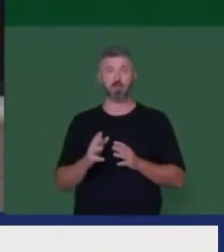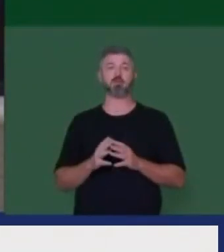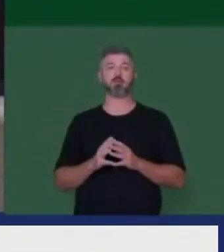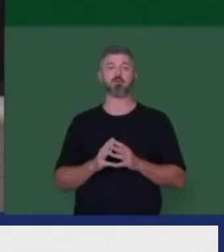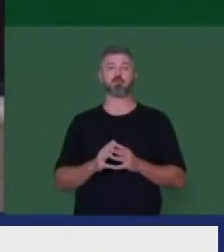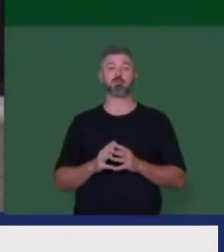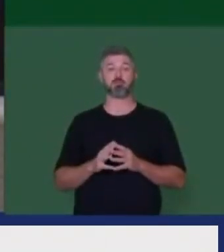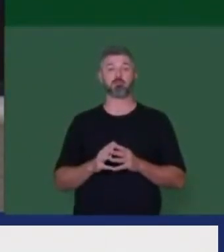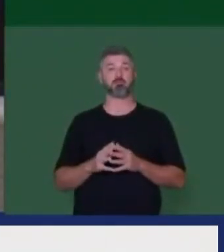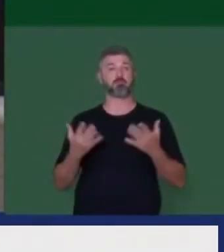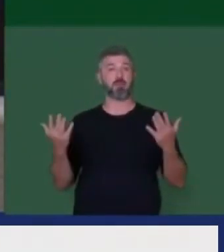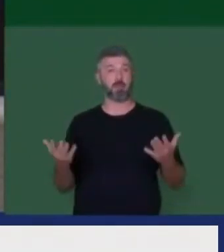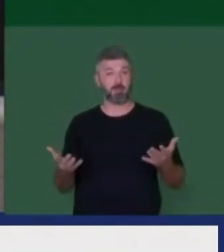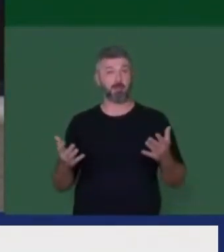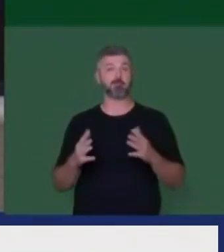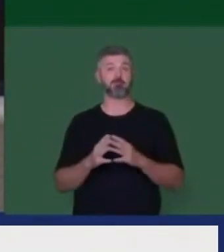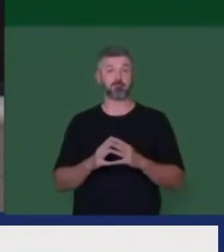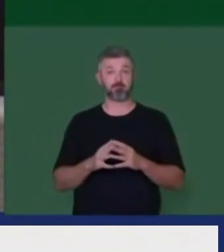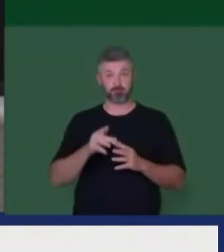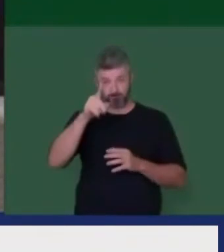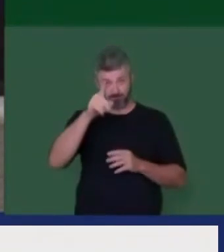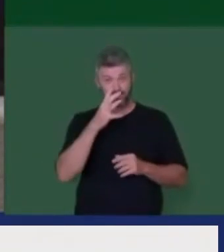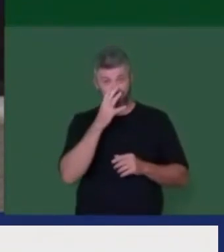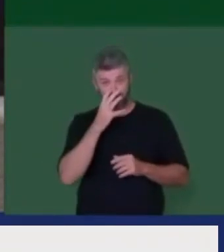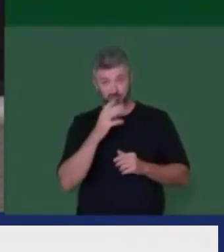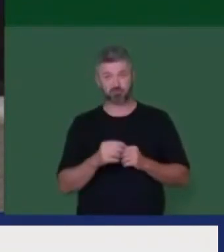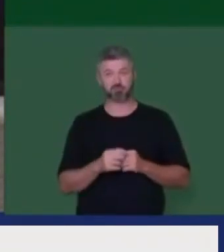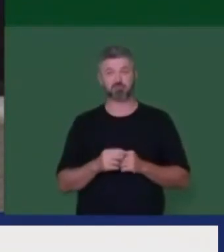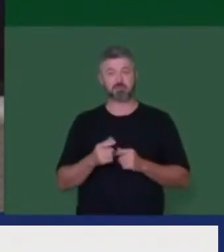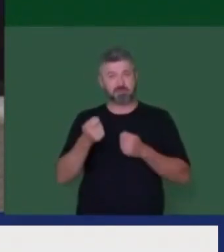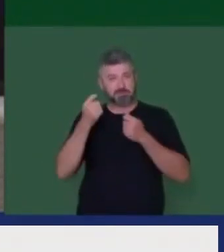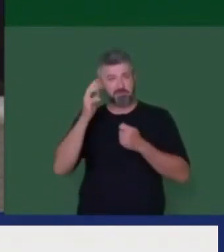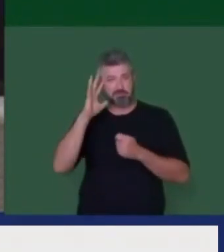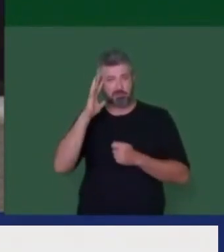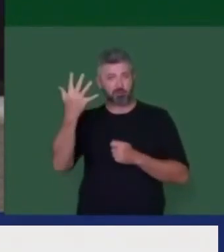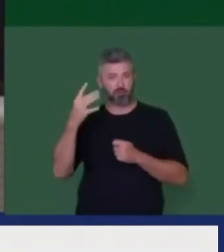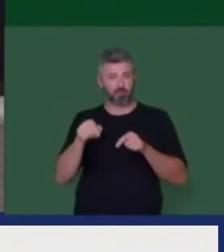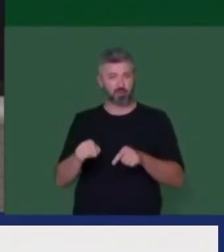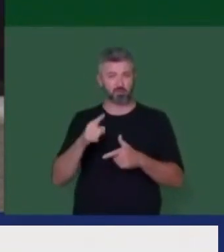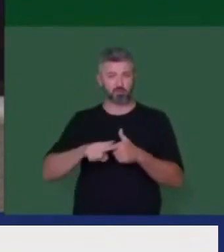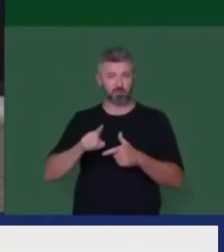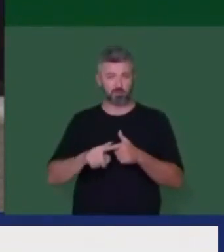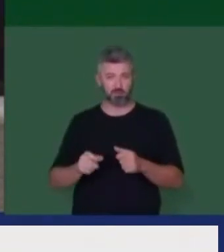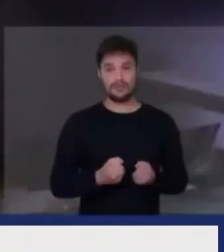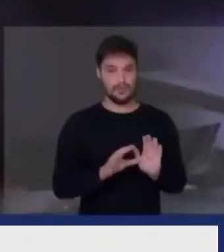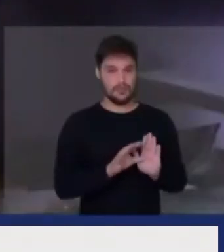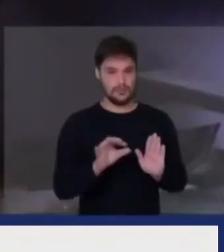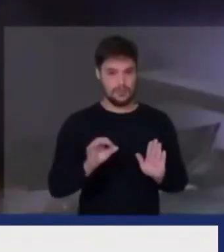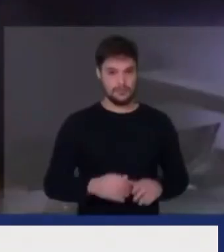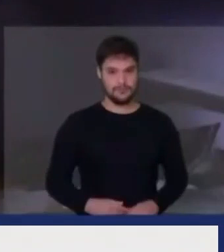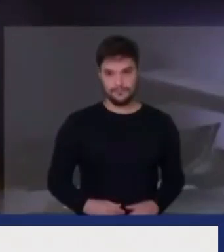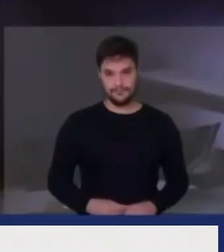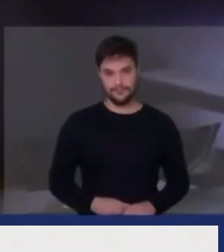que prever a questão envolvendo o limite máximo de juros do rotativo do cartão de crédito